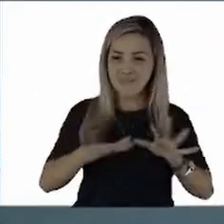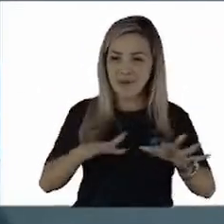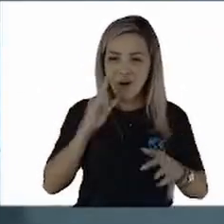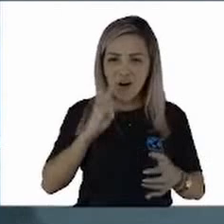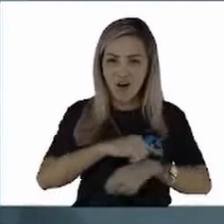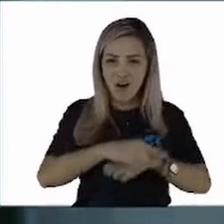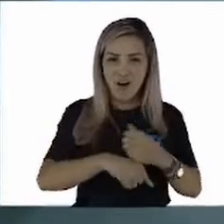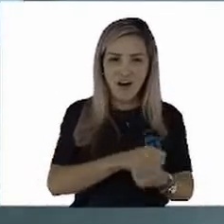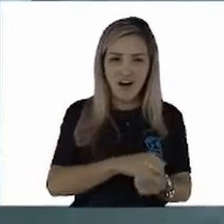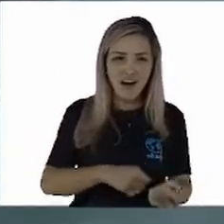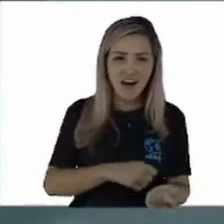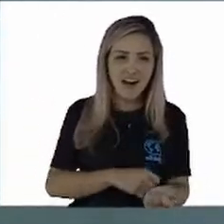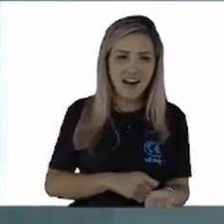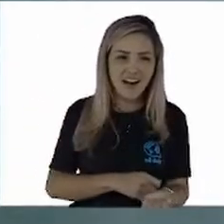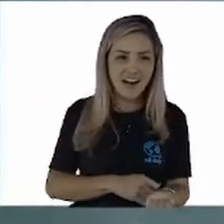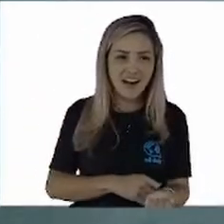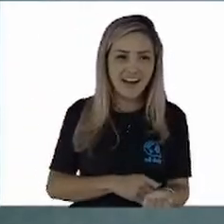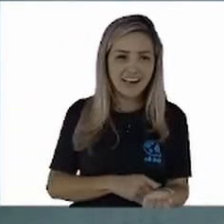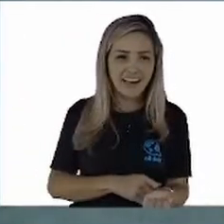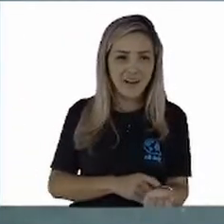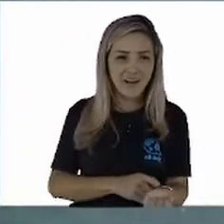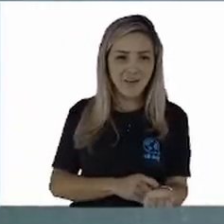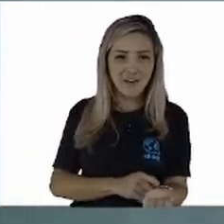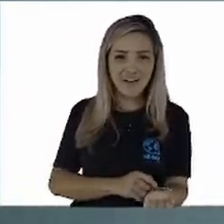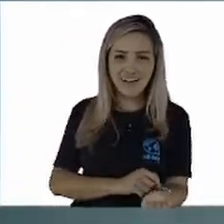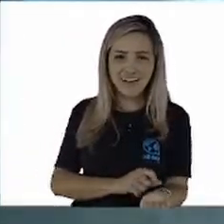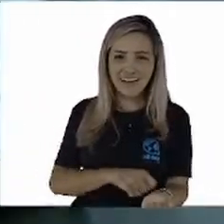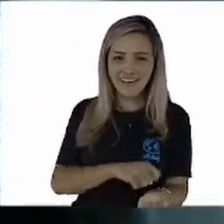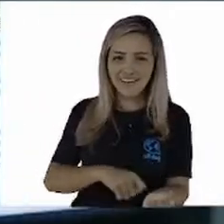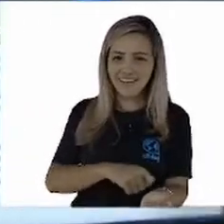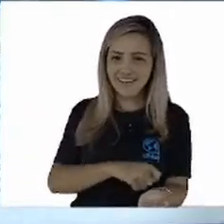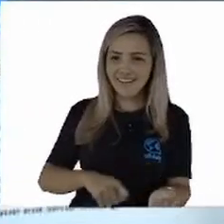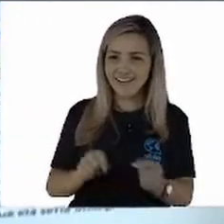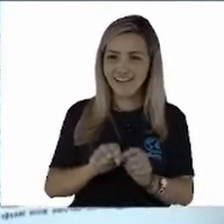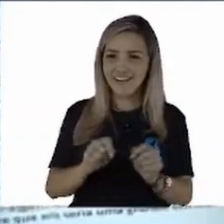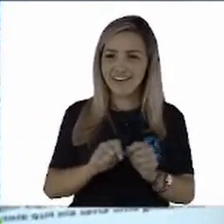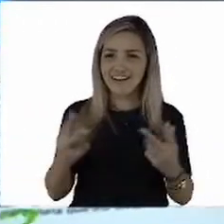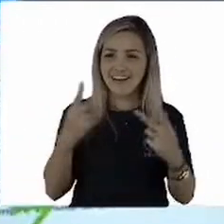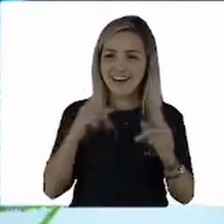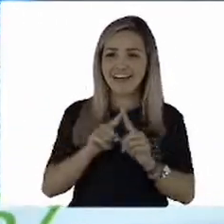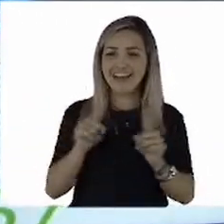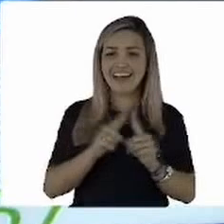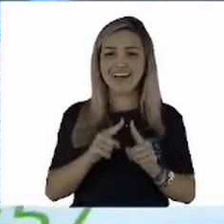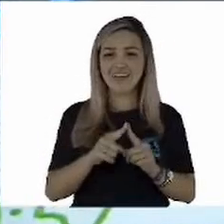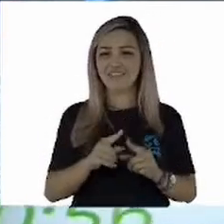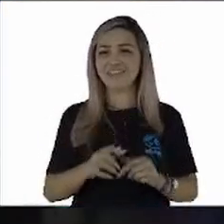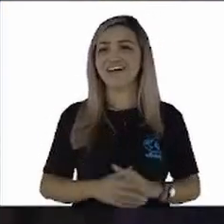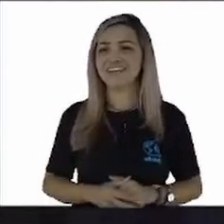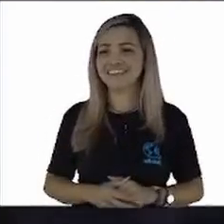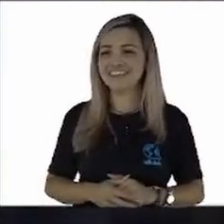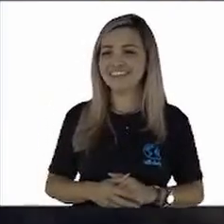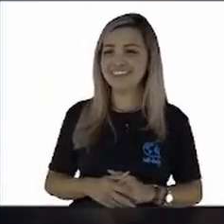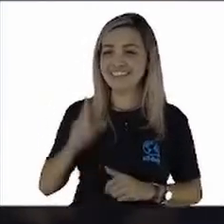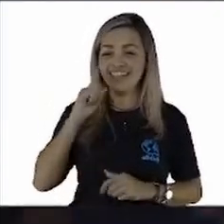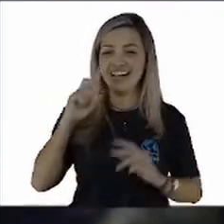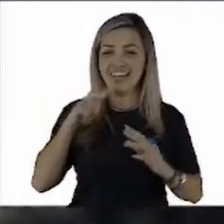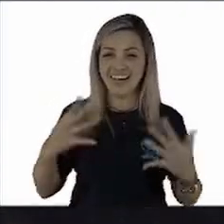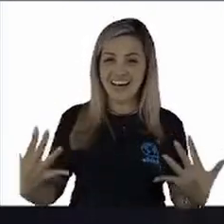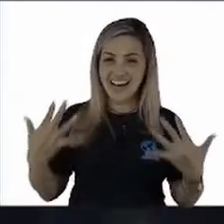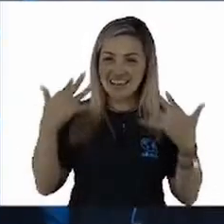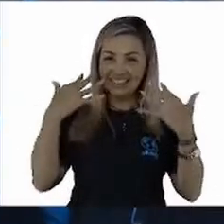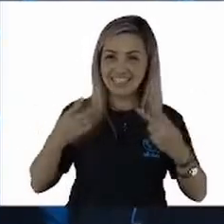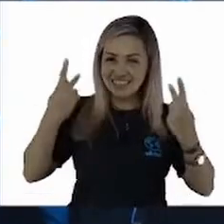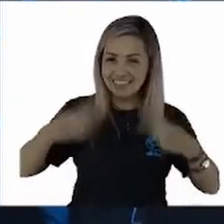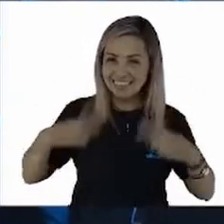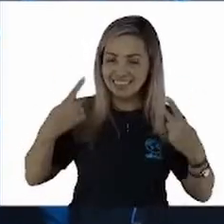câmera ver, ó. Olha aqui, o carinho de Vitor Hugo para comigo. Palmas pro ser humano mais atento do Senac Rio Summit.